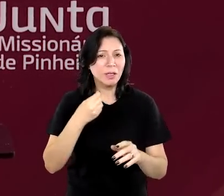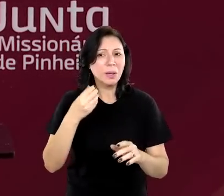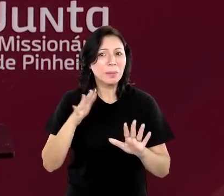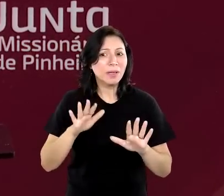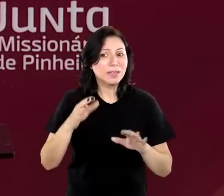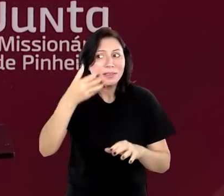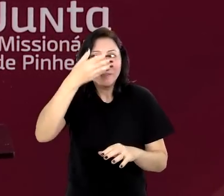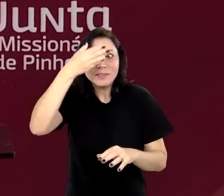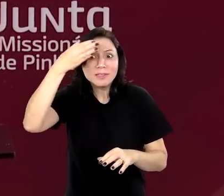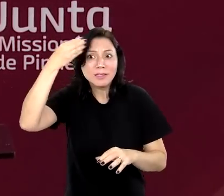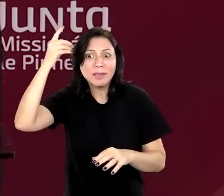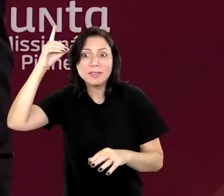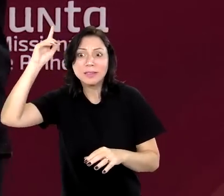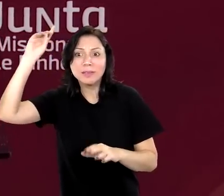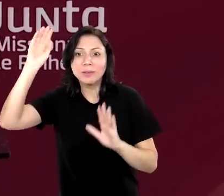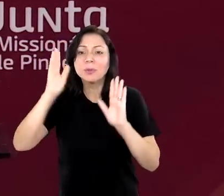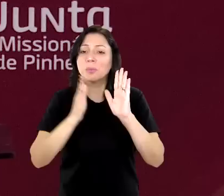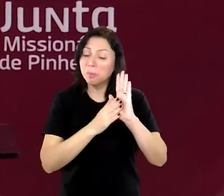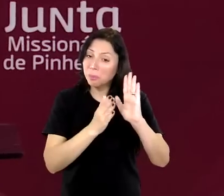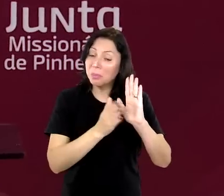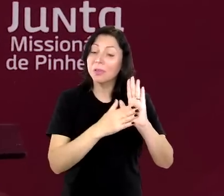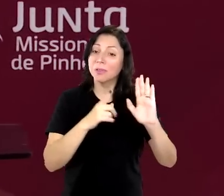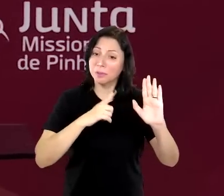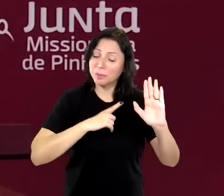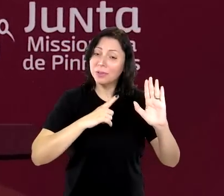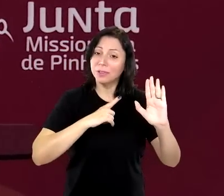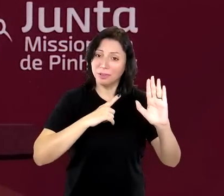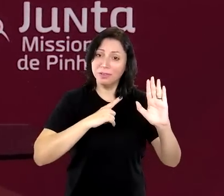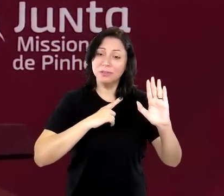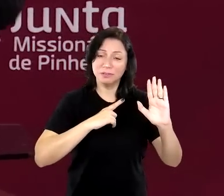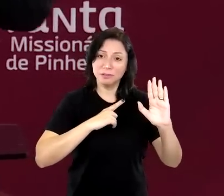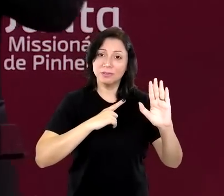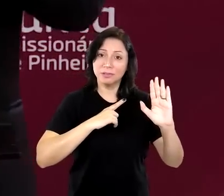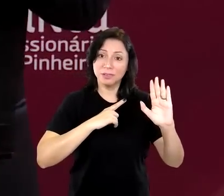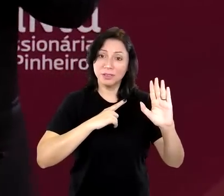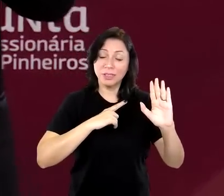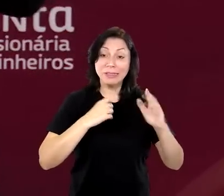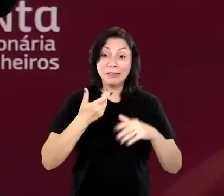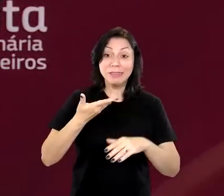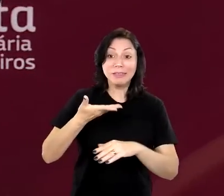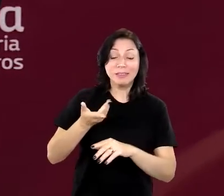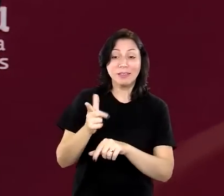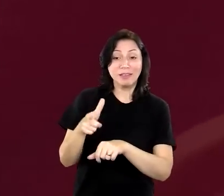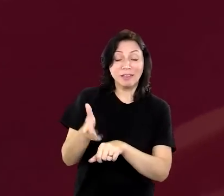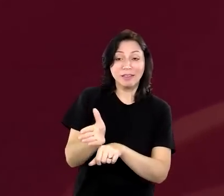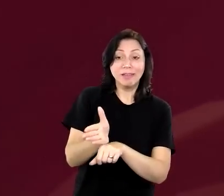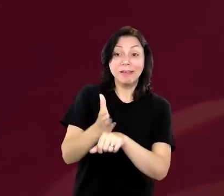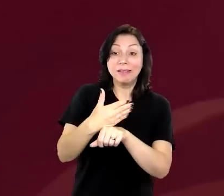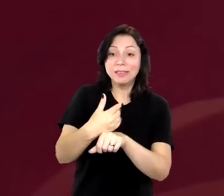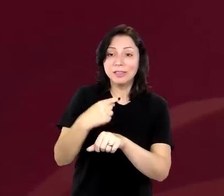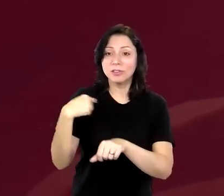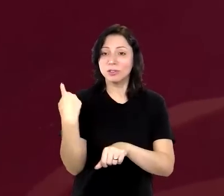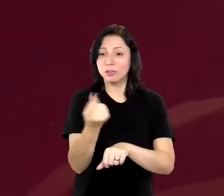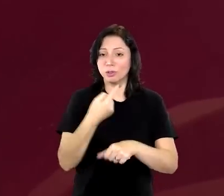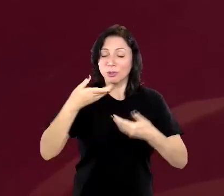Lembra do Salmo 139? Que antes de nós nascermos, todos os nossos dias estavam o quê? Escritos.